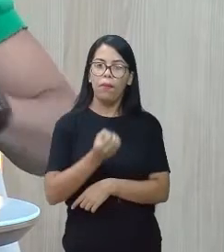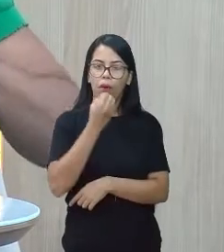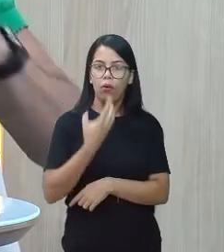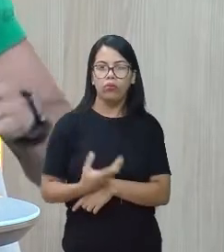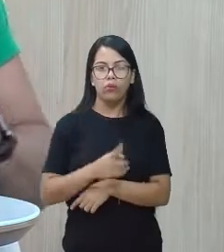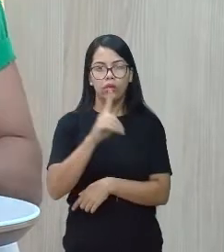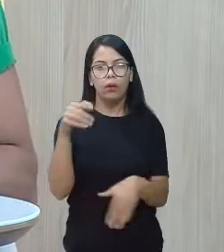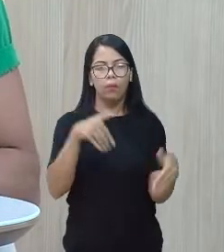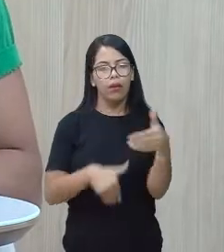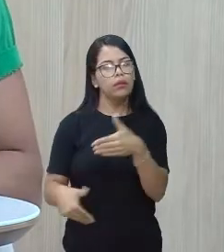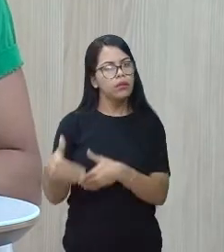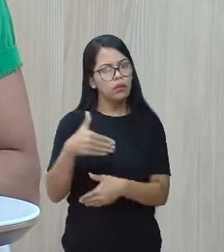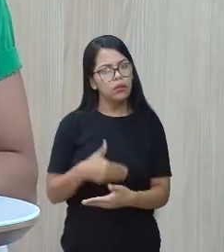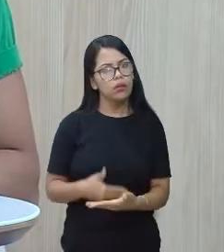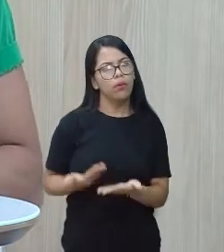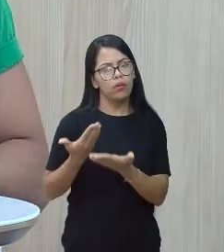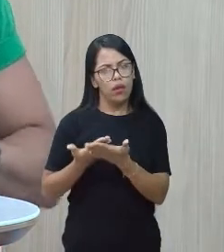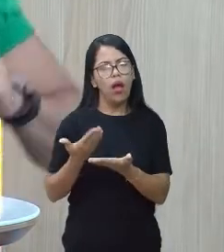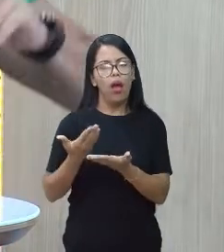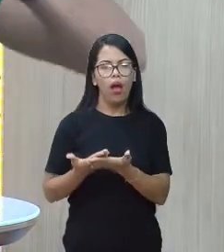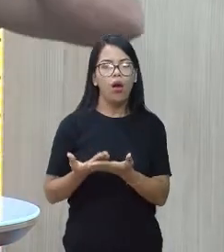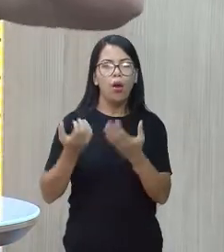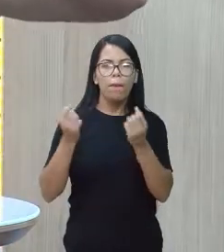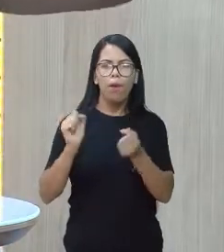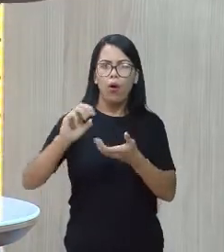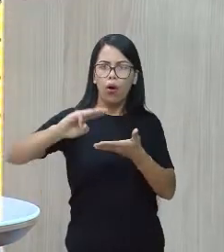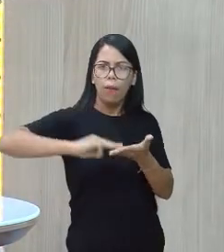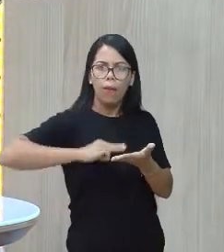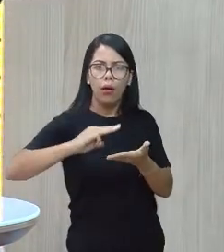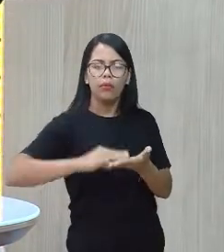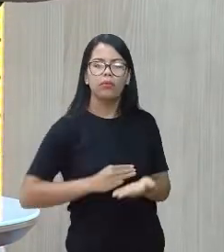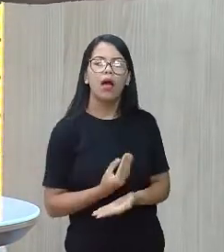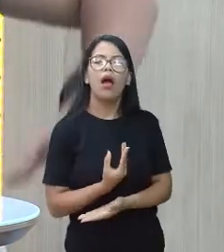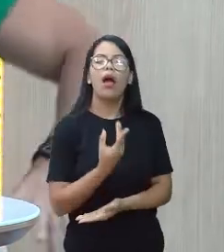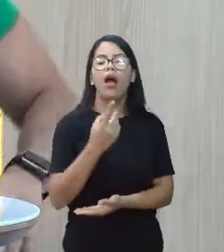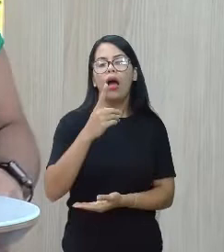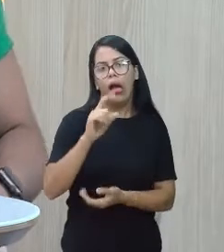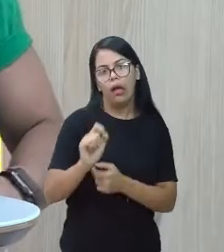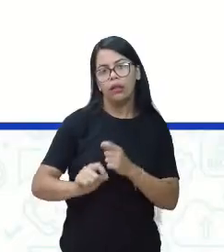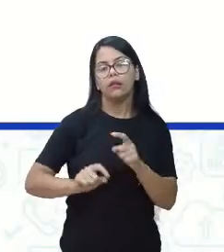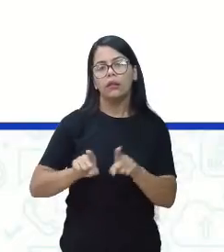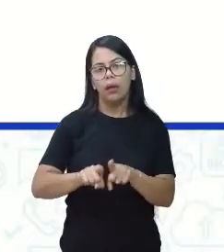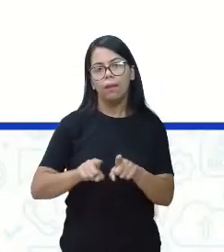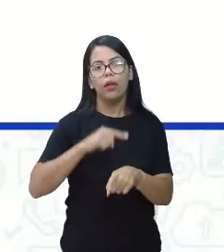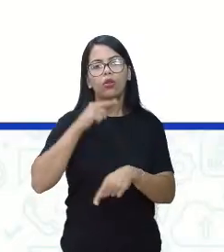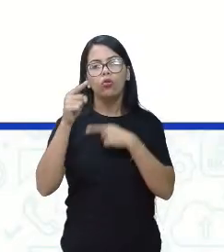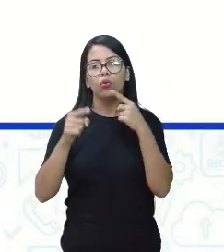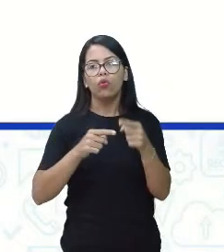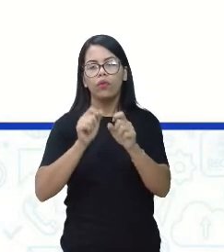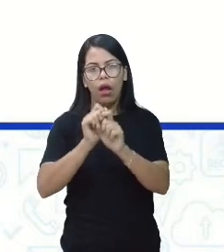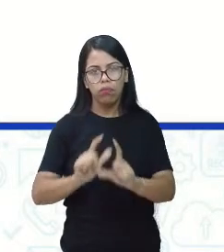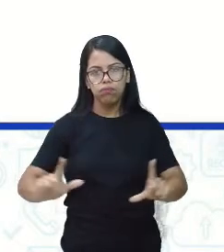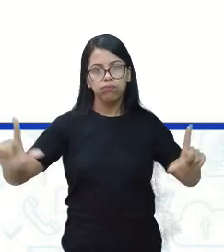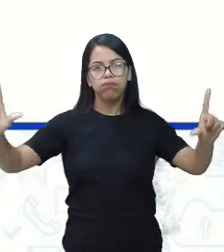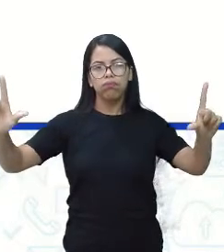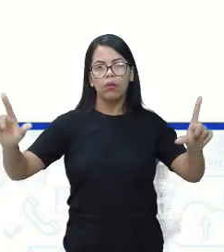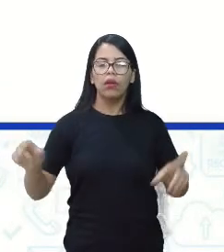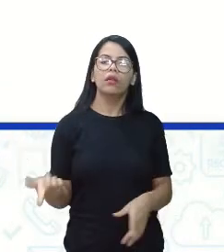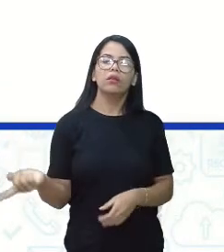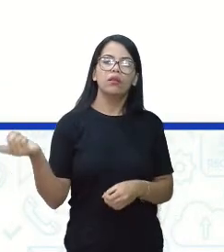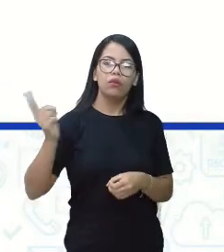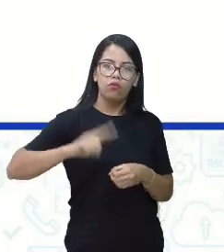aula, mandem aí as suas dúvidas, tá bom? Vou pedir para o Billy deixar a tela bem grandona aí também de novo, tá? Para a gente voltar